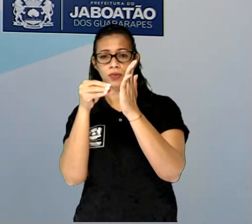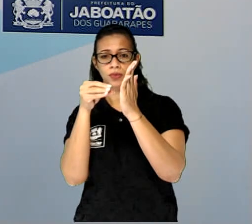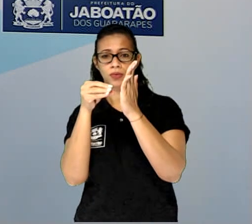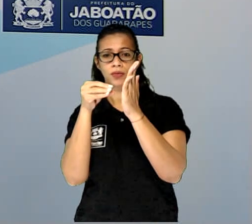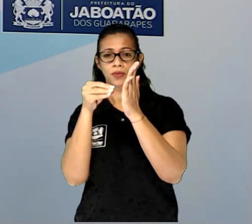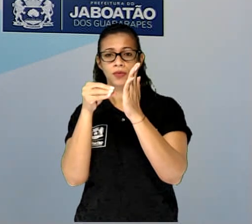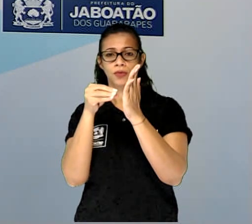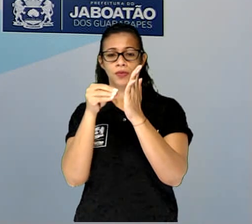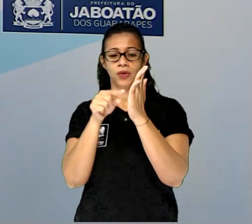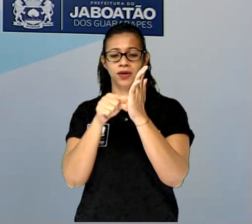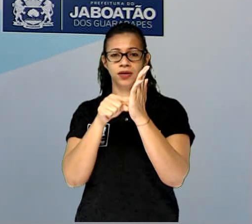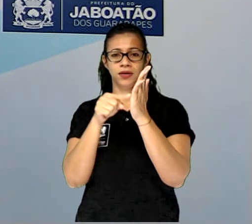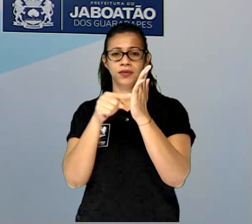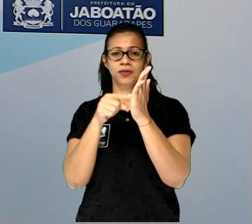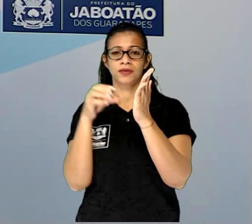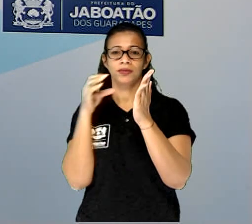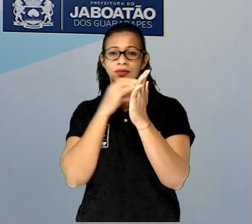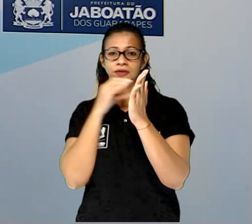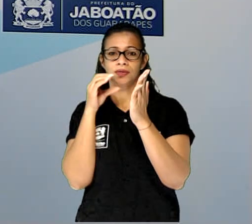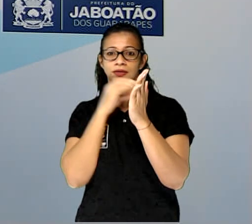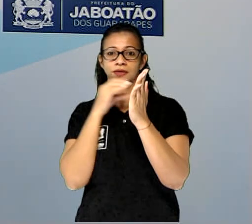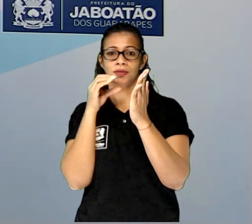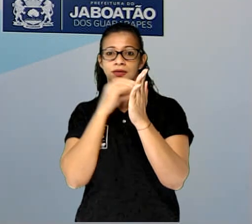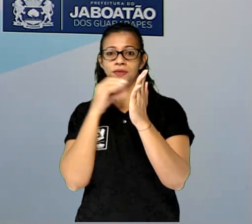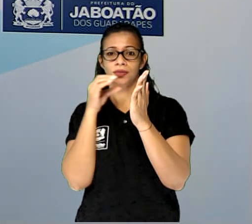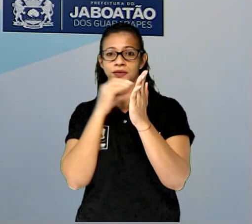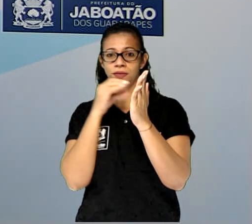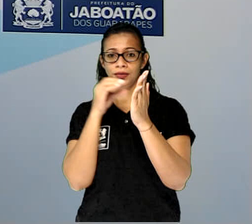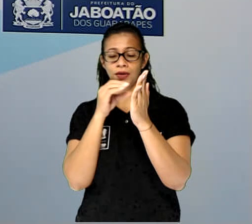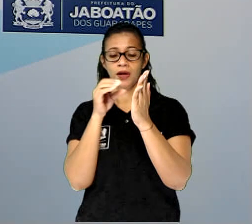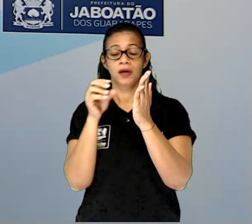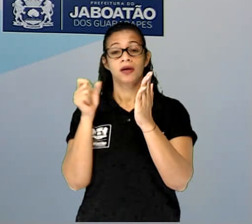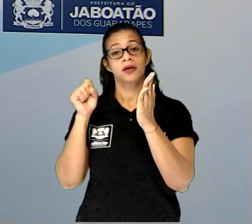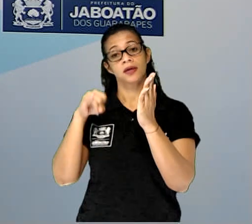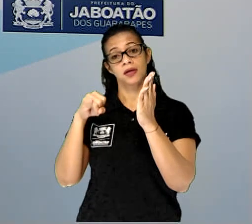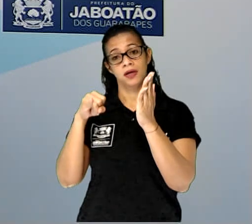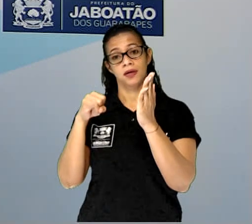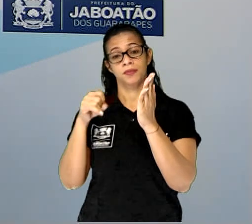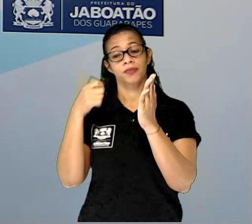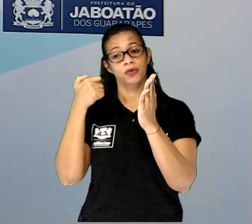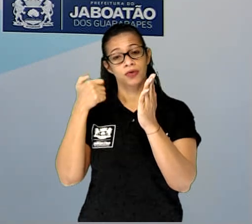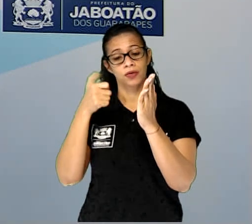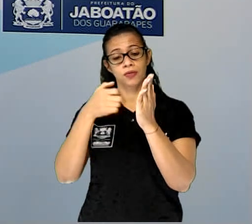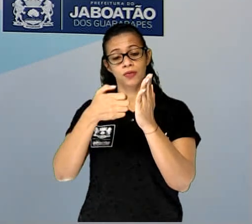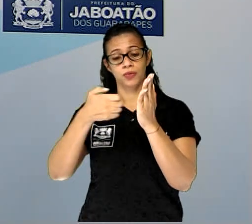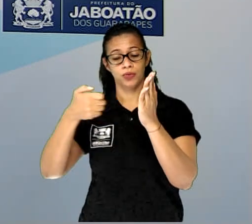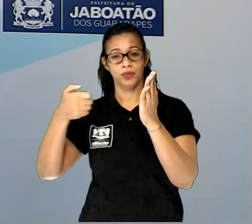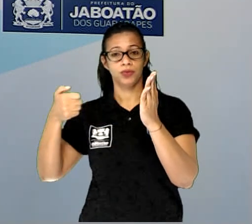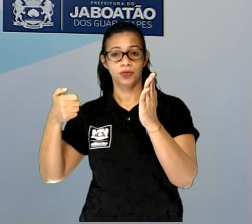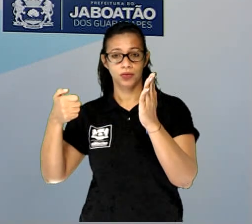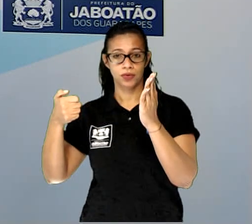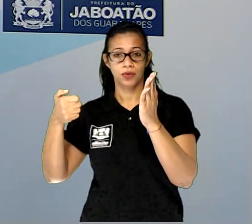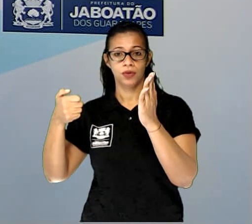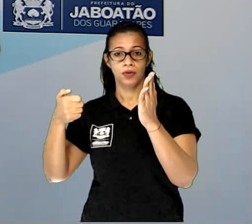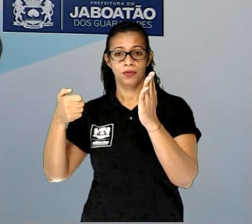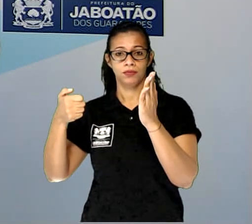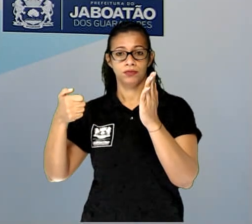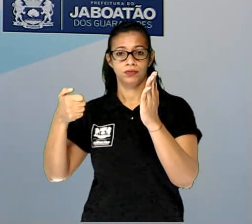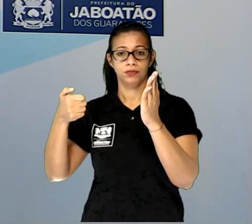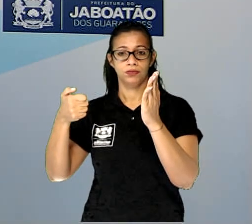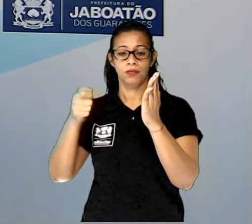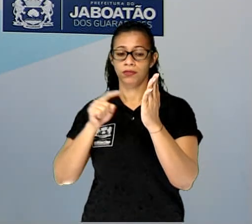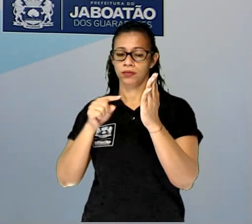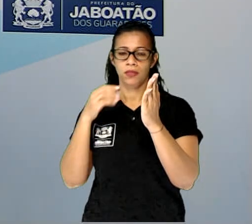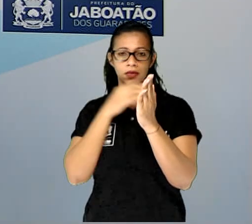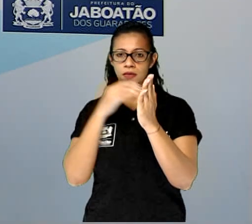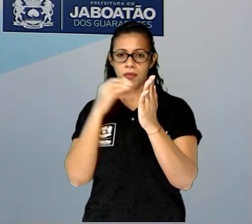vai bem pertinho, vai começar a esquentar. Se você distanciar e ficar ao mesmo tempo, não vai ficar quente. Você